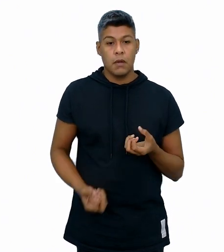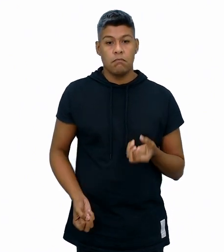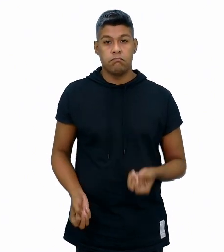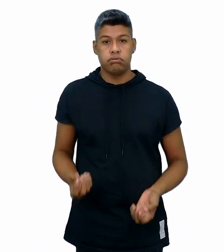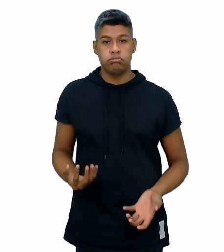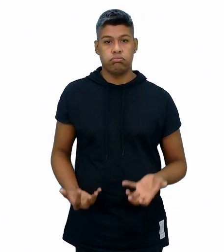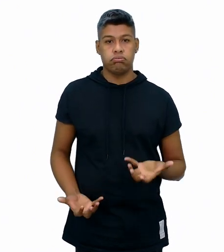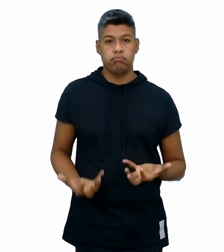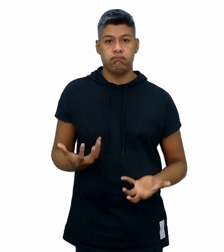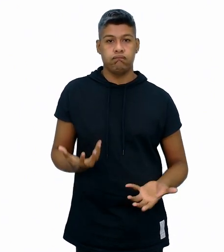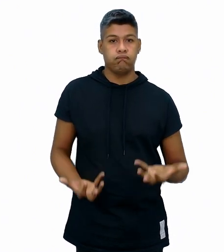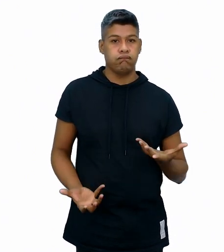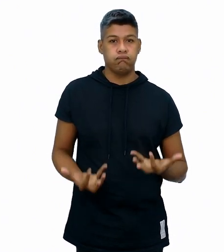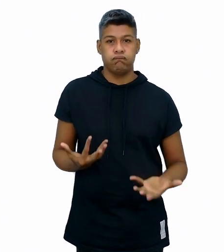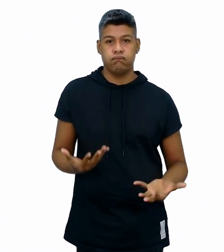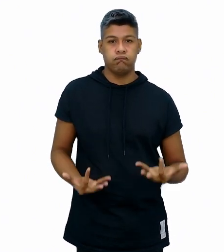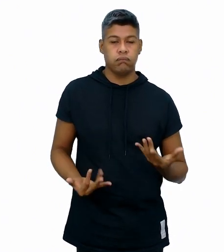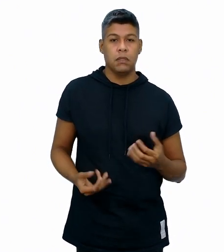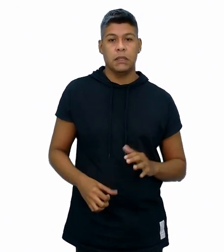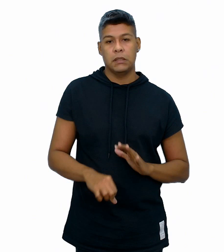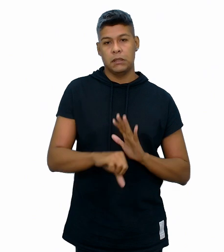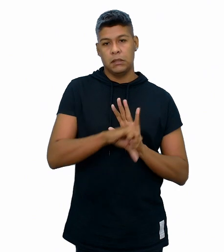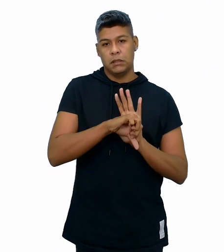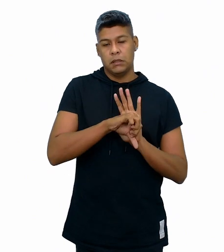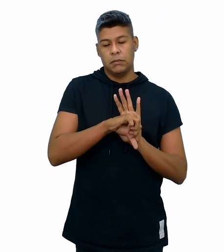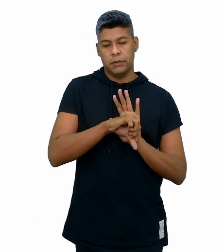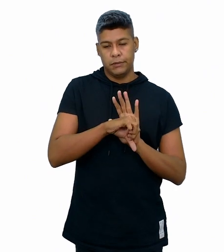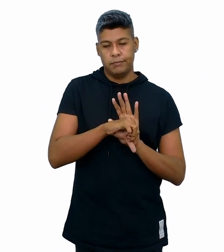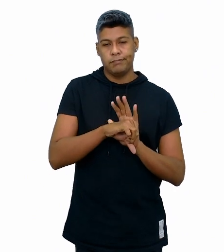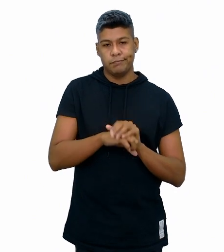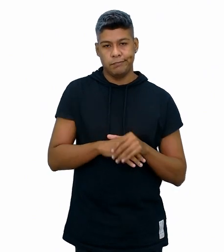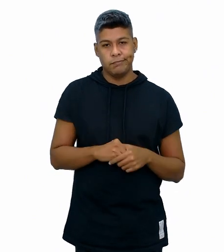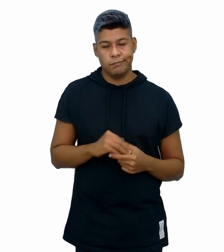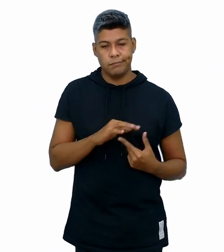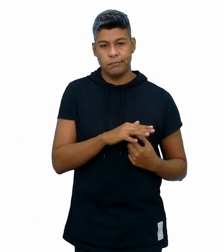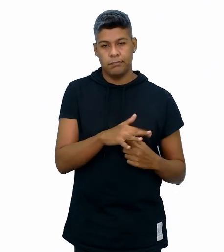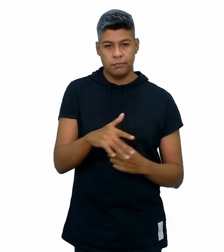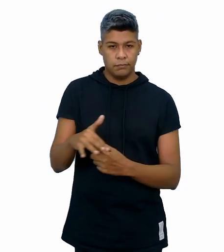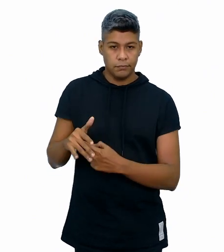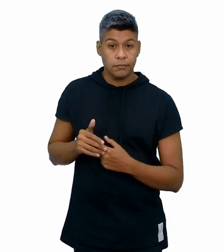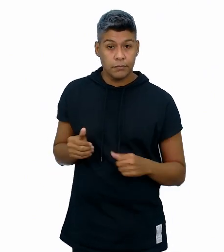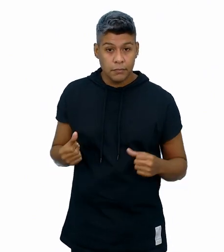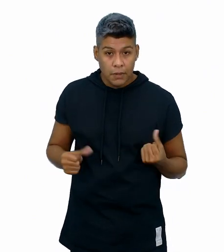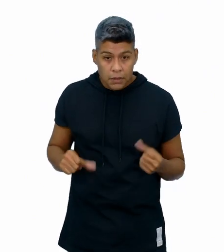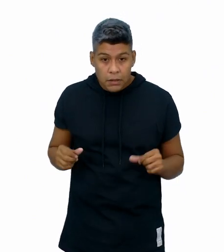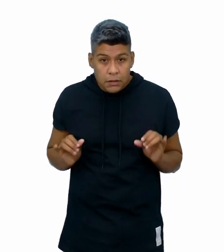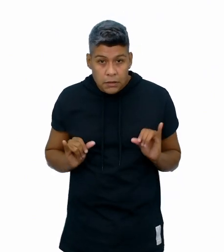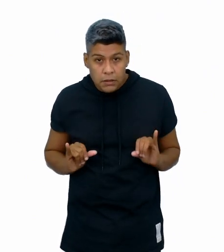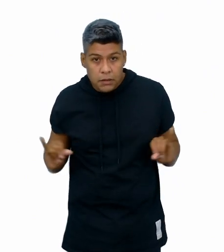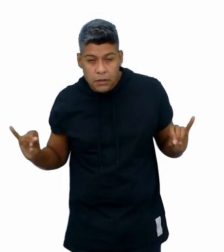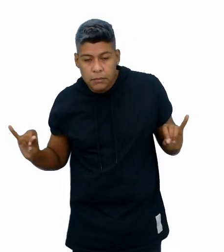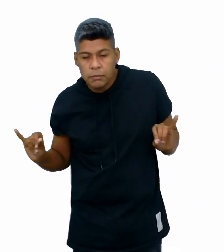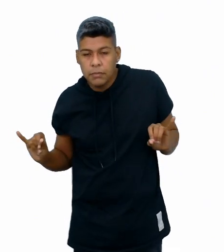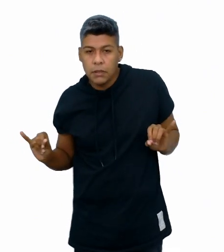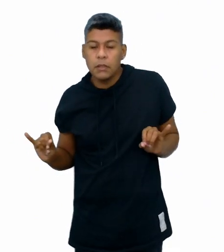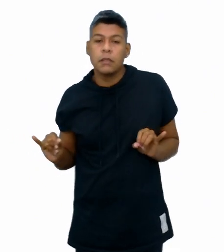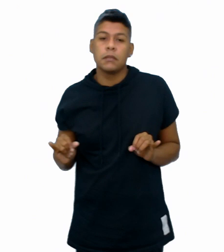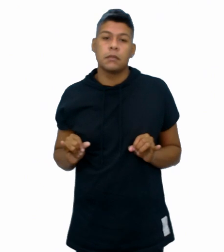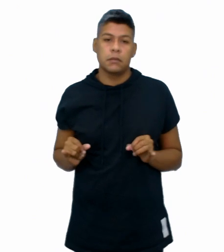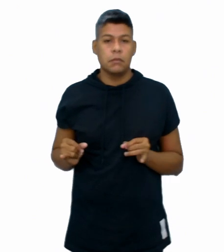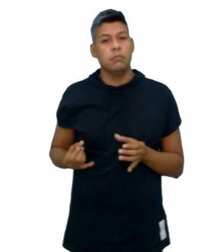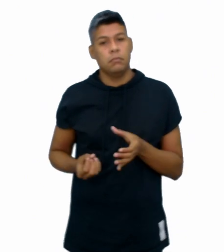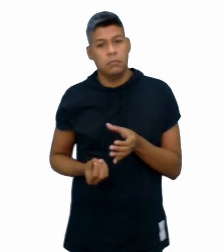Queimada é crime ambiental. Então, a partir da análise dessa campanha, né, as questões